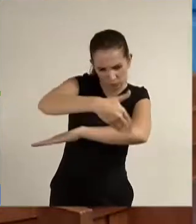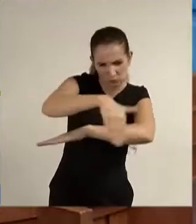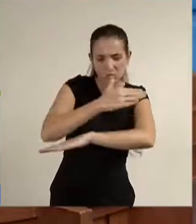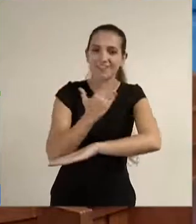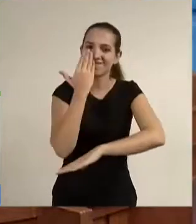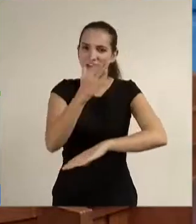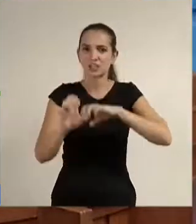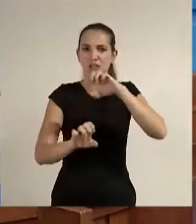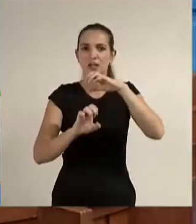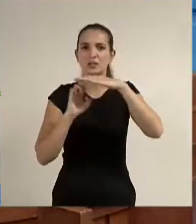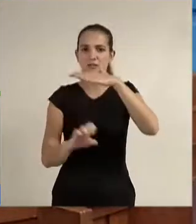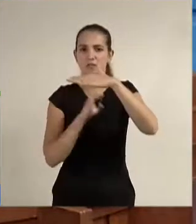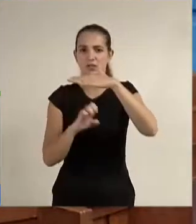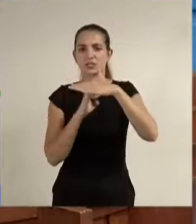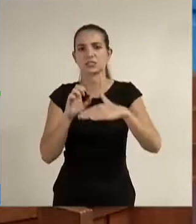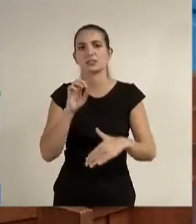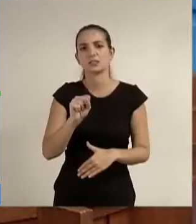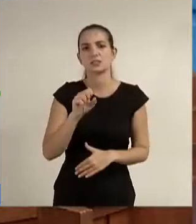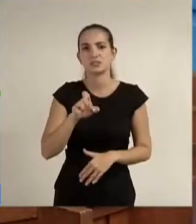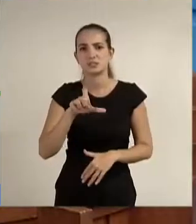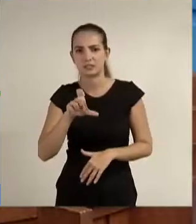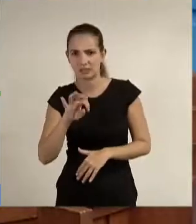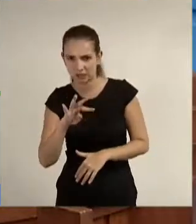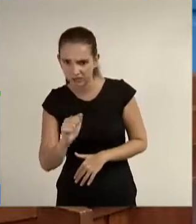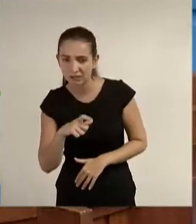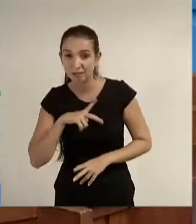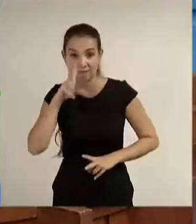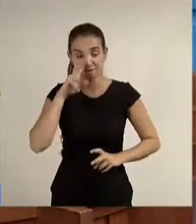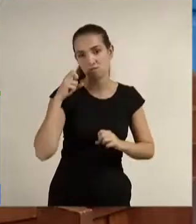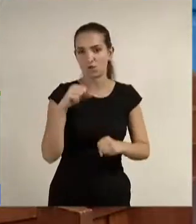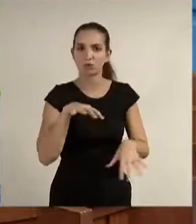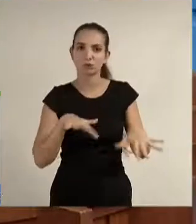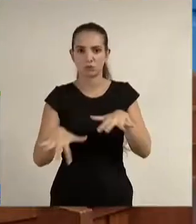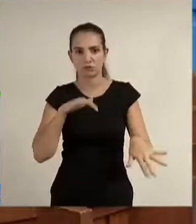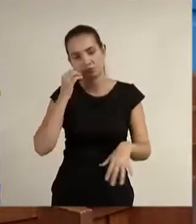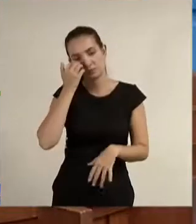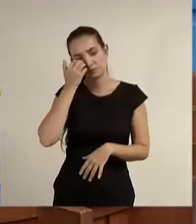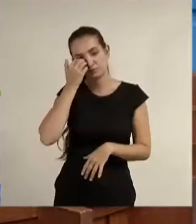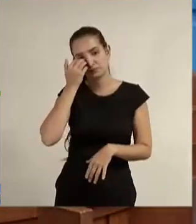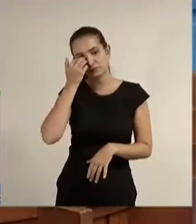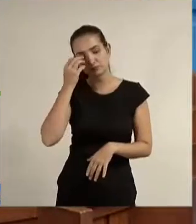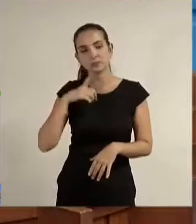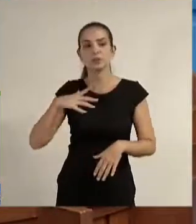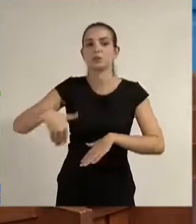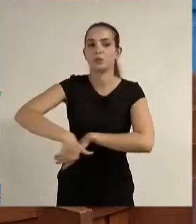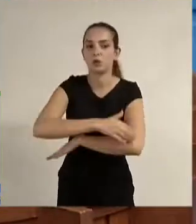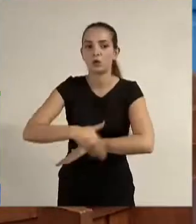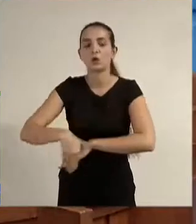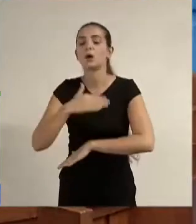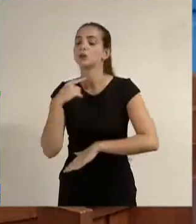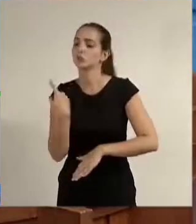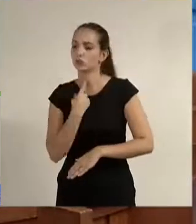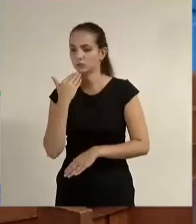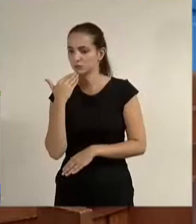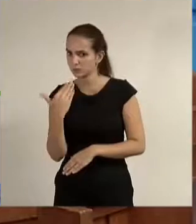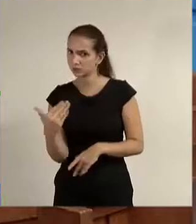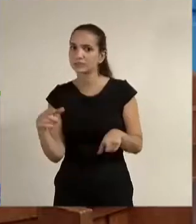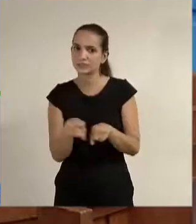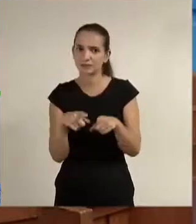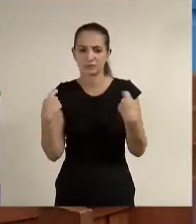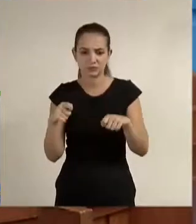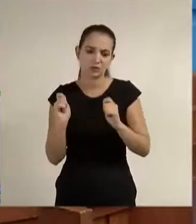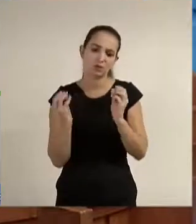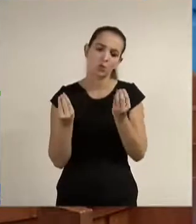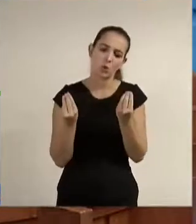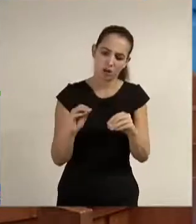Seleta e tem um intenso movimento. É uma rua que pedia a ele que fosse contemplada também com